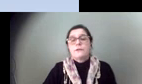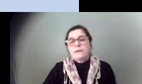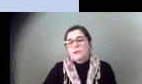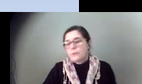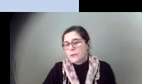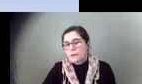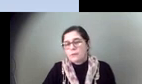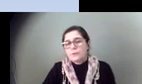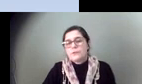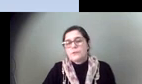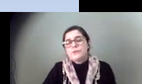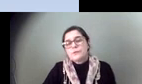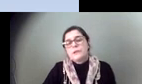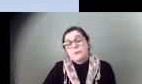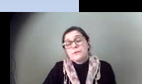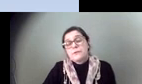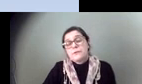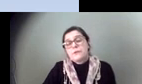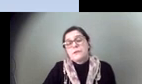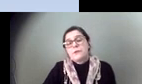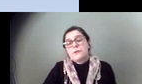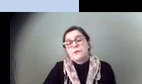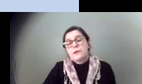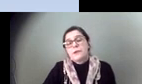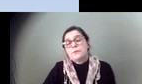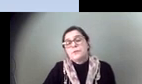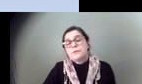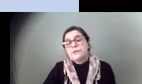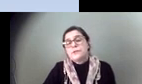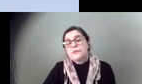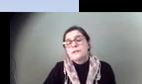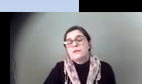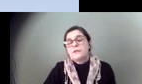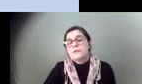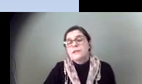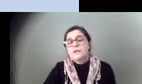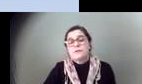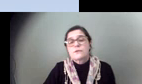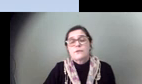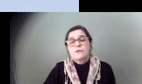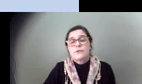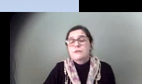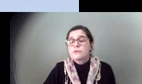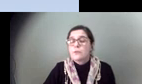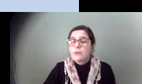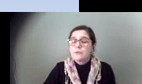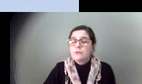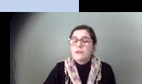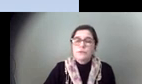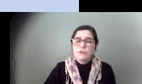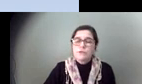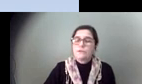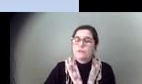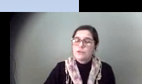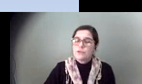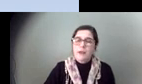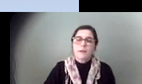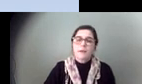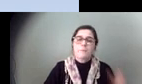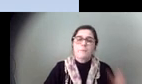Ele não vai interromper a aula do professor, né? Pelo menos não deve interromper a aula do professor. Essas intervenções, elas vão ser feitas no momento da